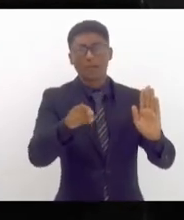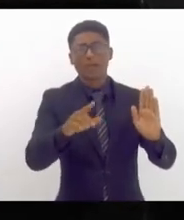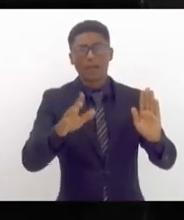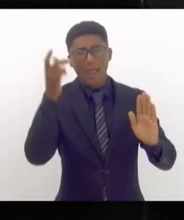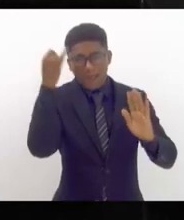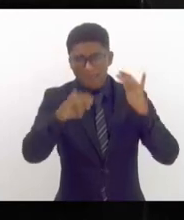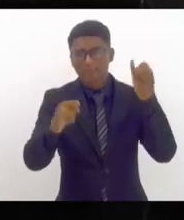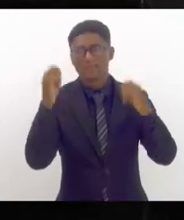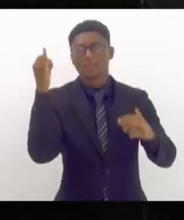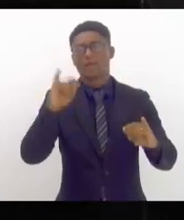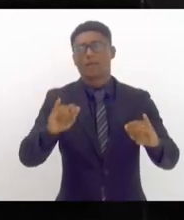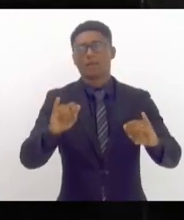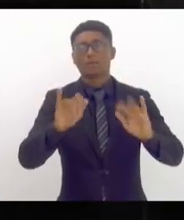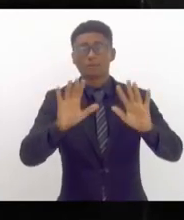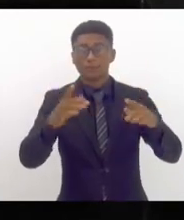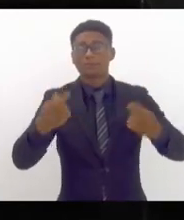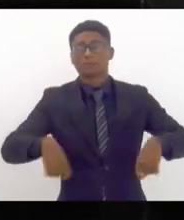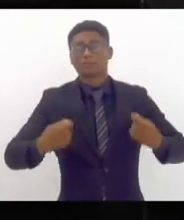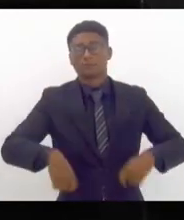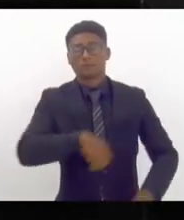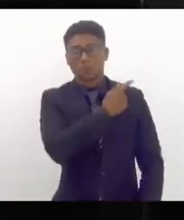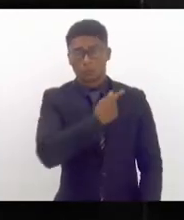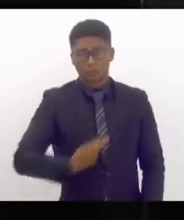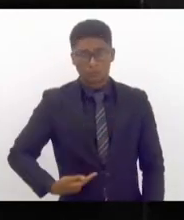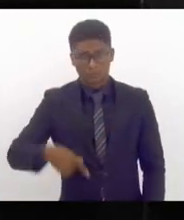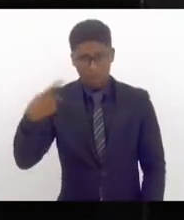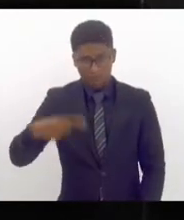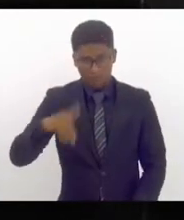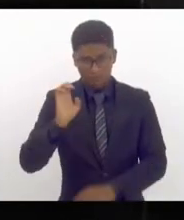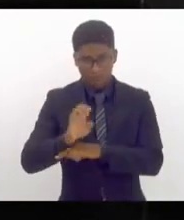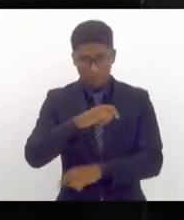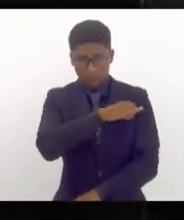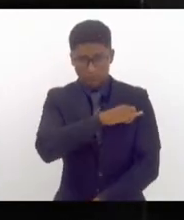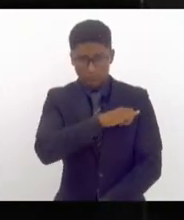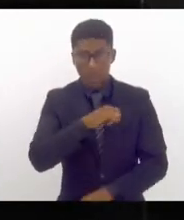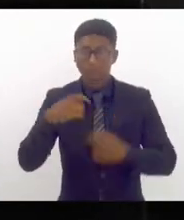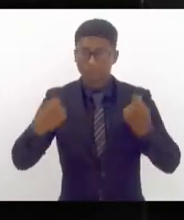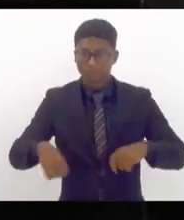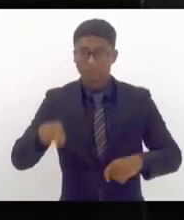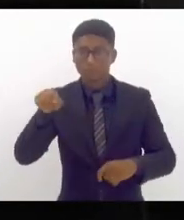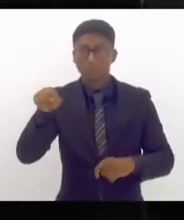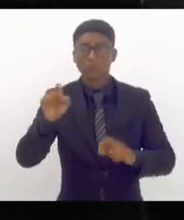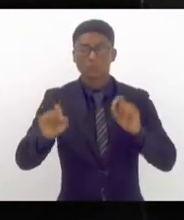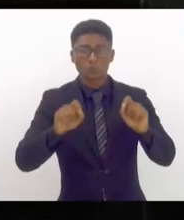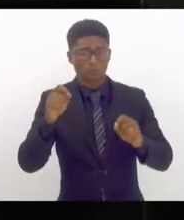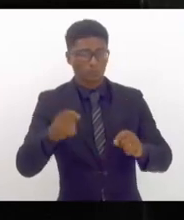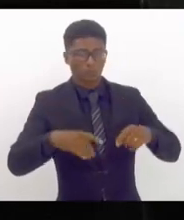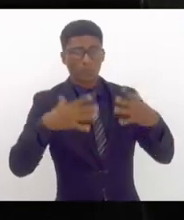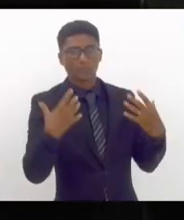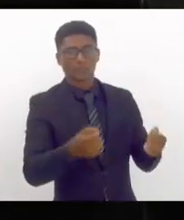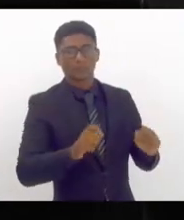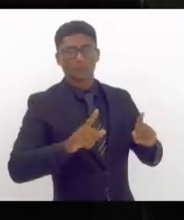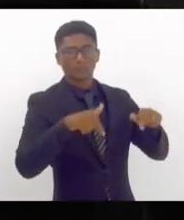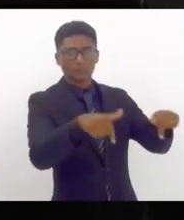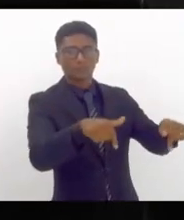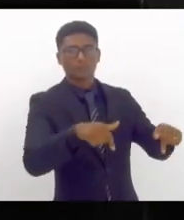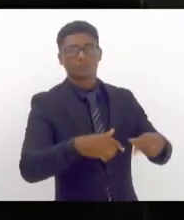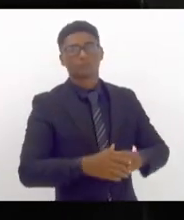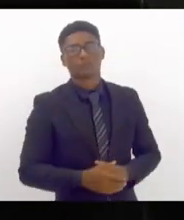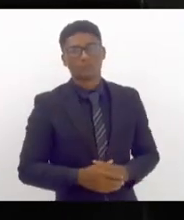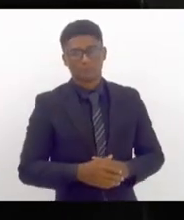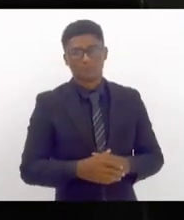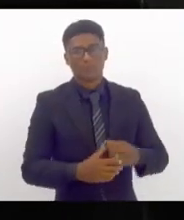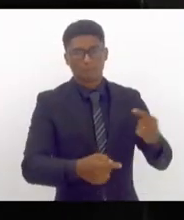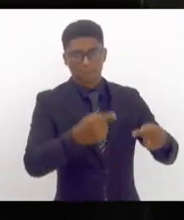mas é preciso que o governador do Estado tenha vontade política de executar as políticas que todos